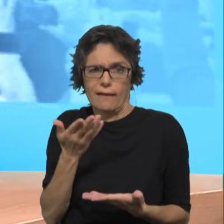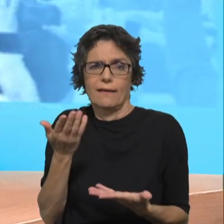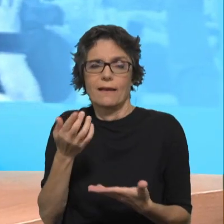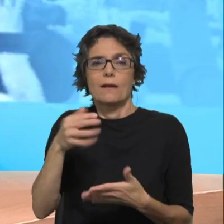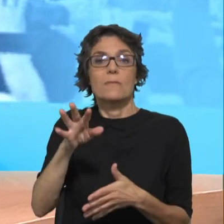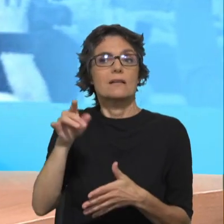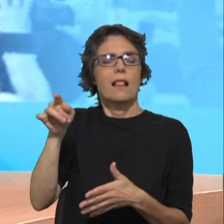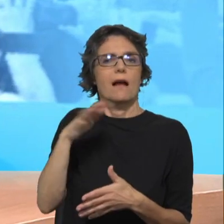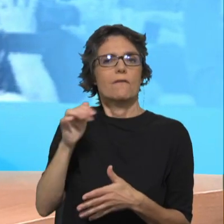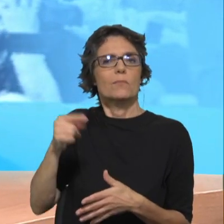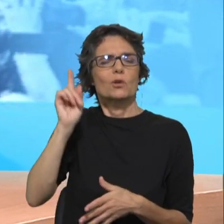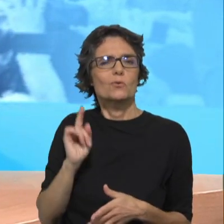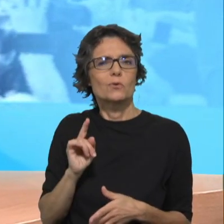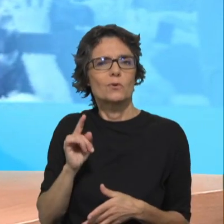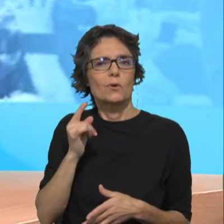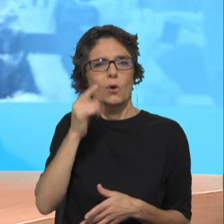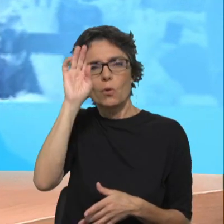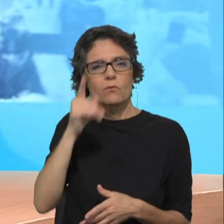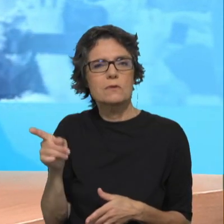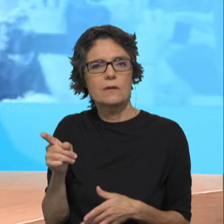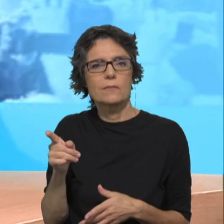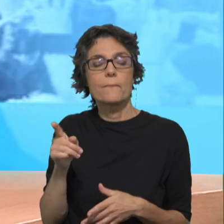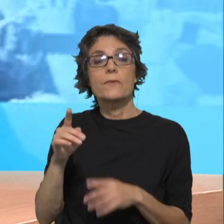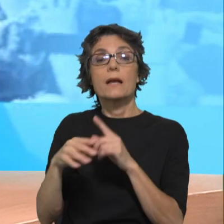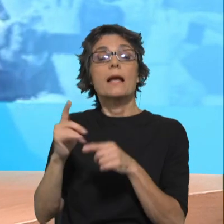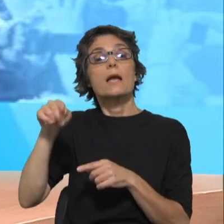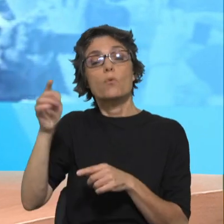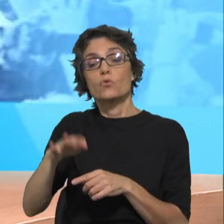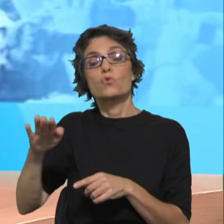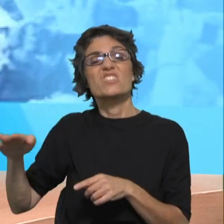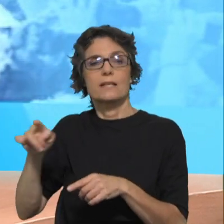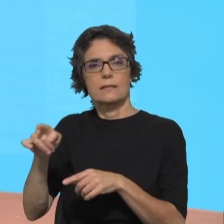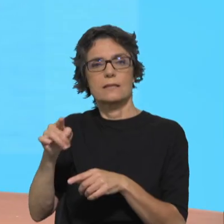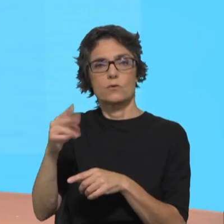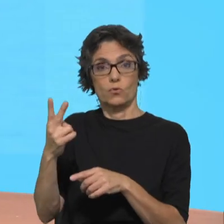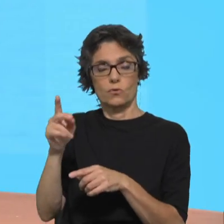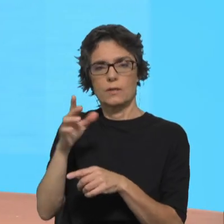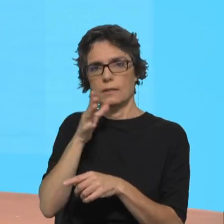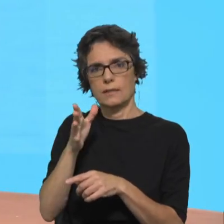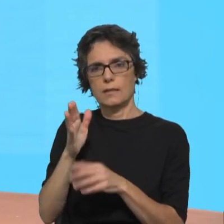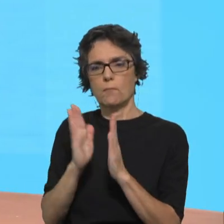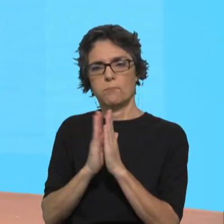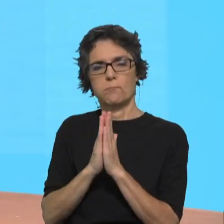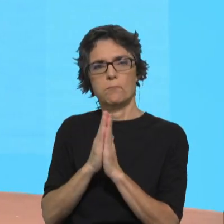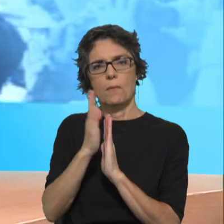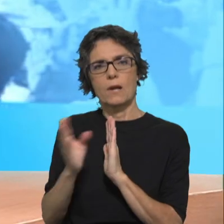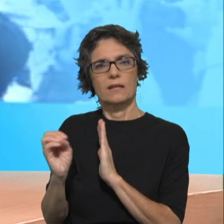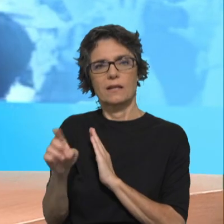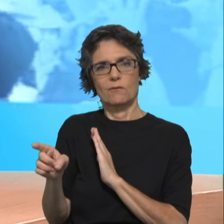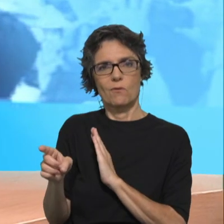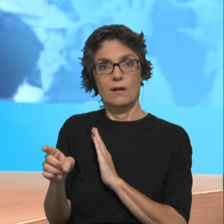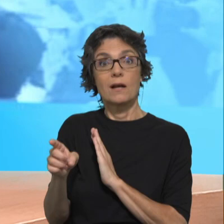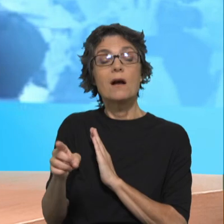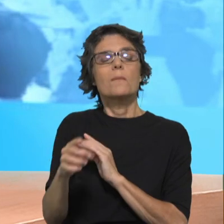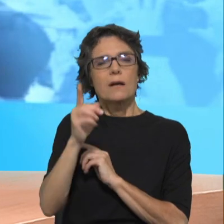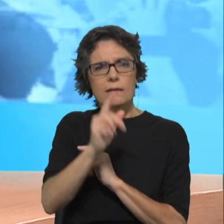se dizem ateus, ou seja, pelo menos dizem que não pertencem a nenhuma tradição religiosa. Portanto, aqui há as vozes do diálogo com as outras